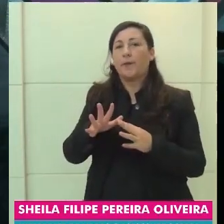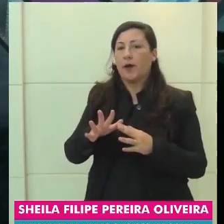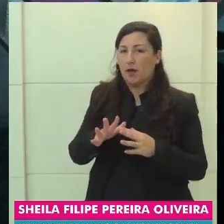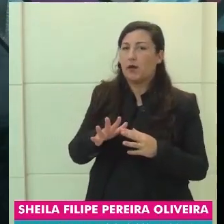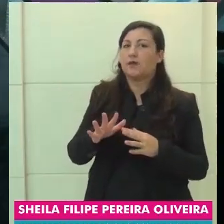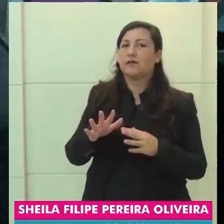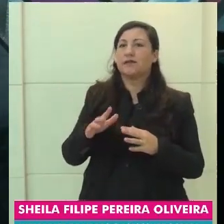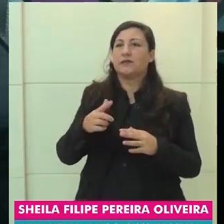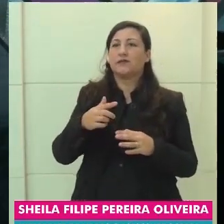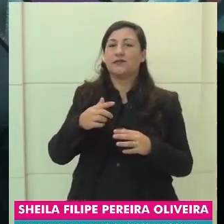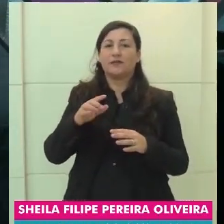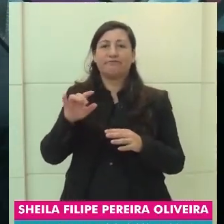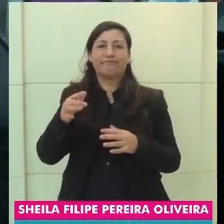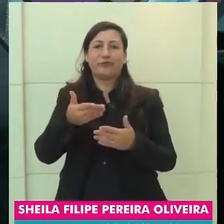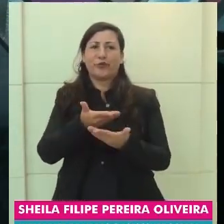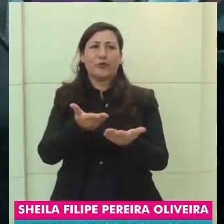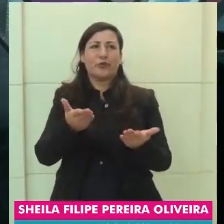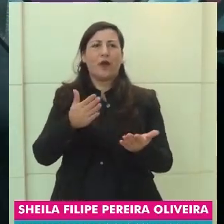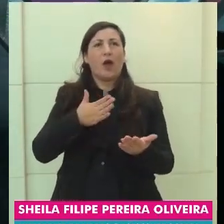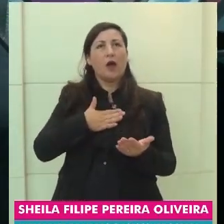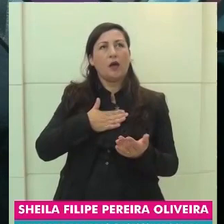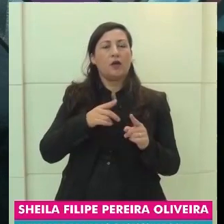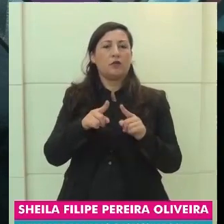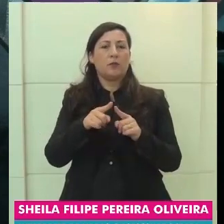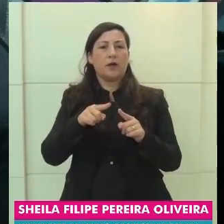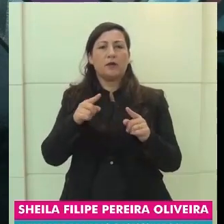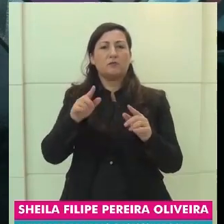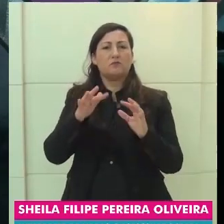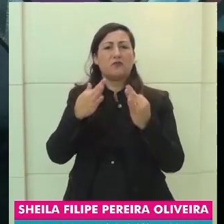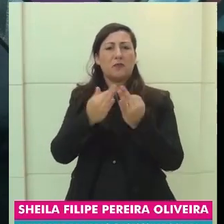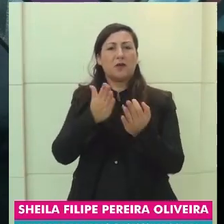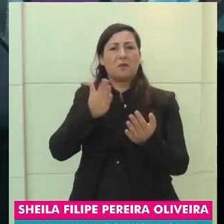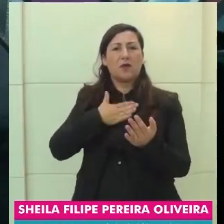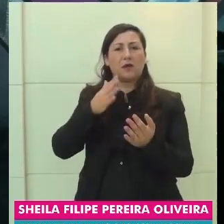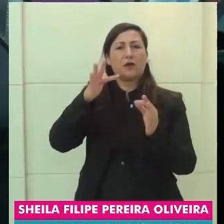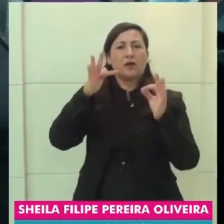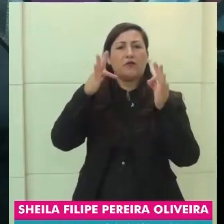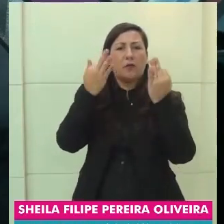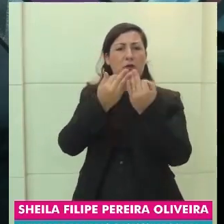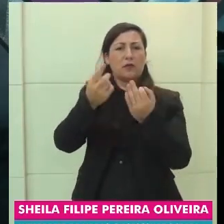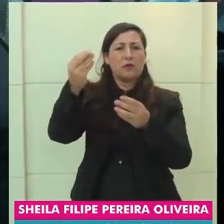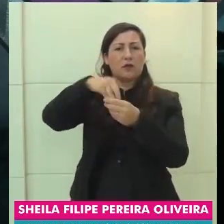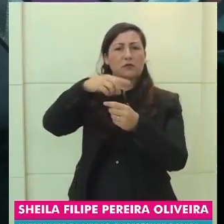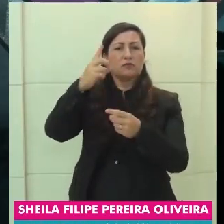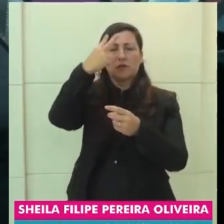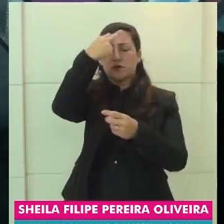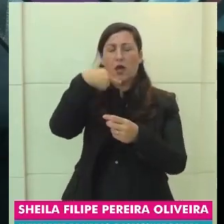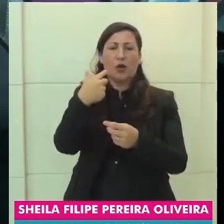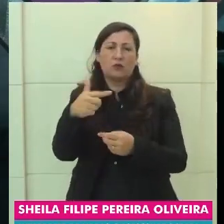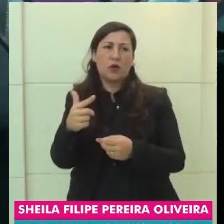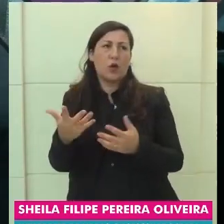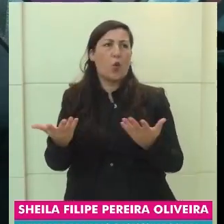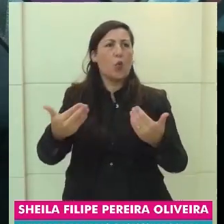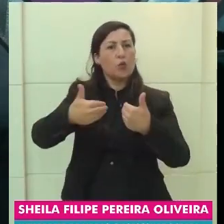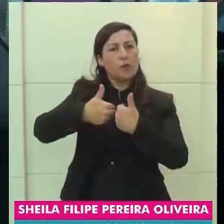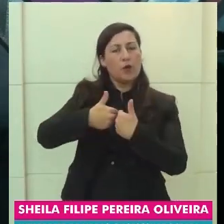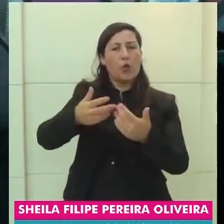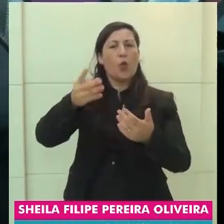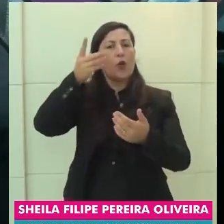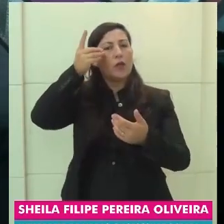E isso aí com qualquer situação. Ah, posso falar um cego, o autismo, o down,